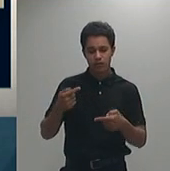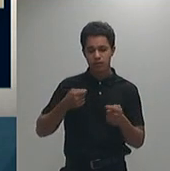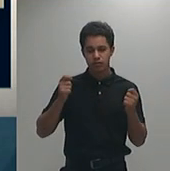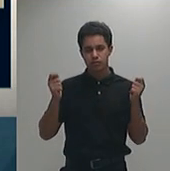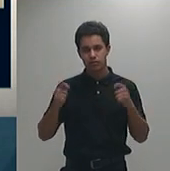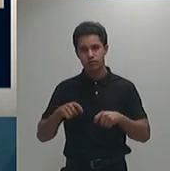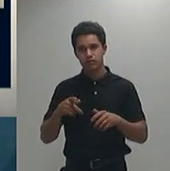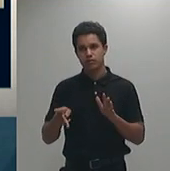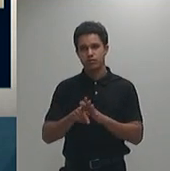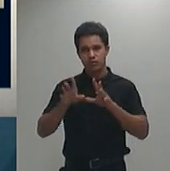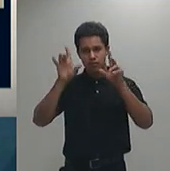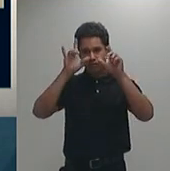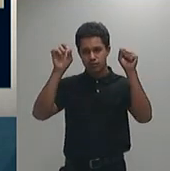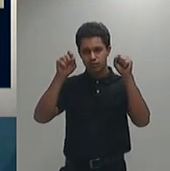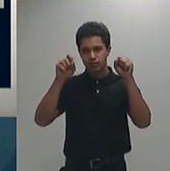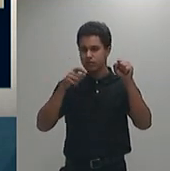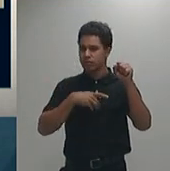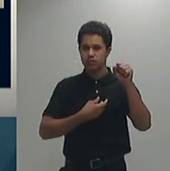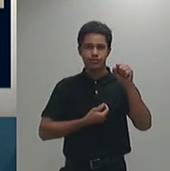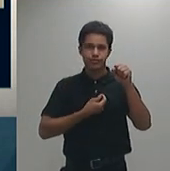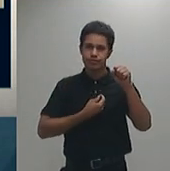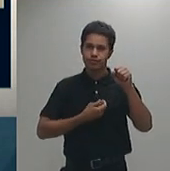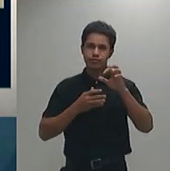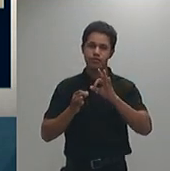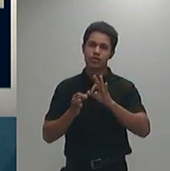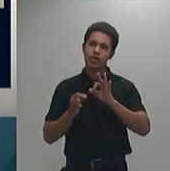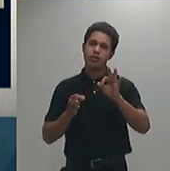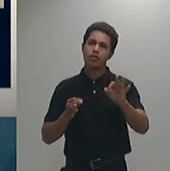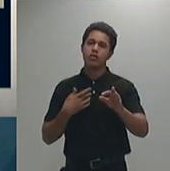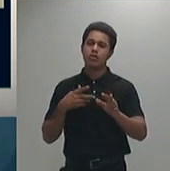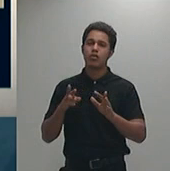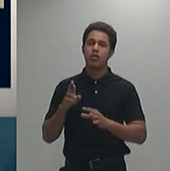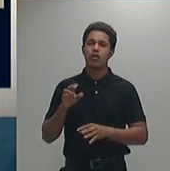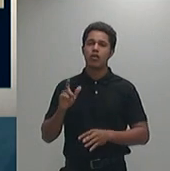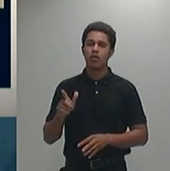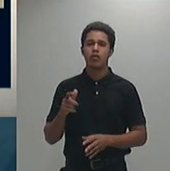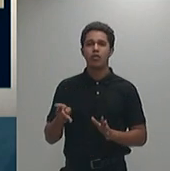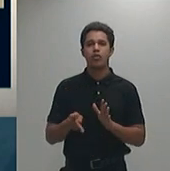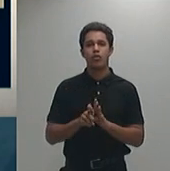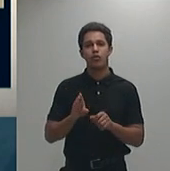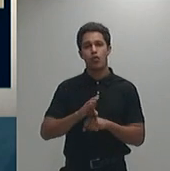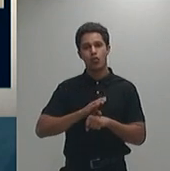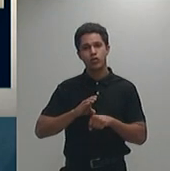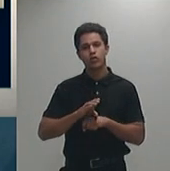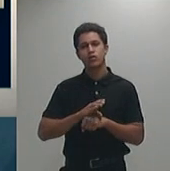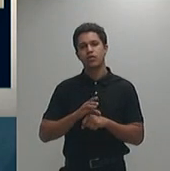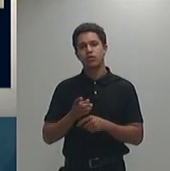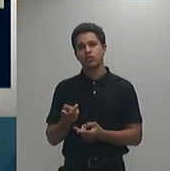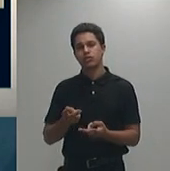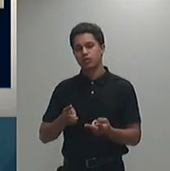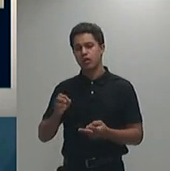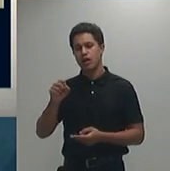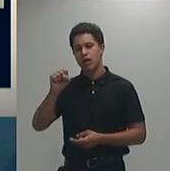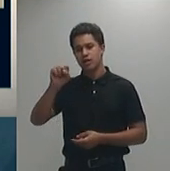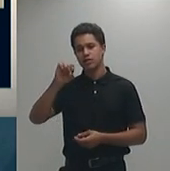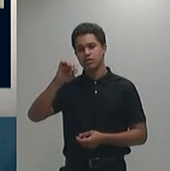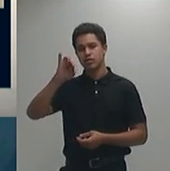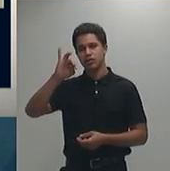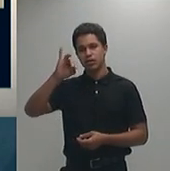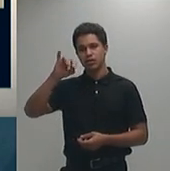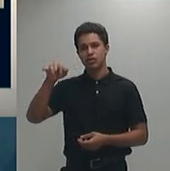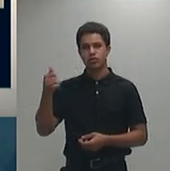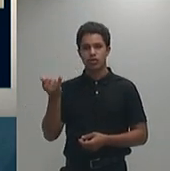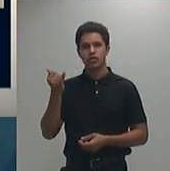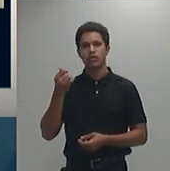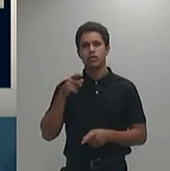não ensejaria a ampliação indevida do Hall constitucional de atribuições do STJ e também trago aqui